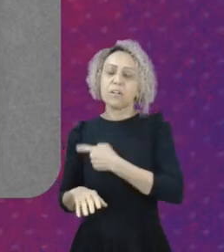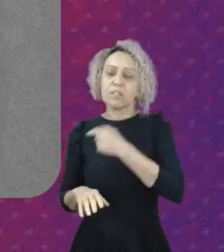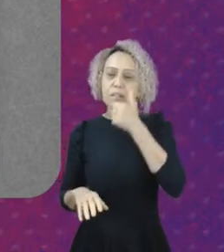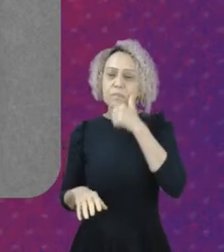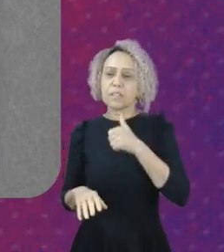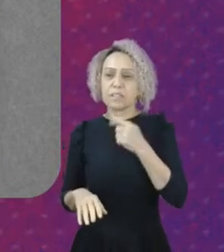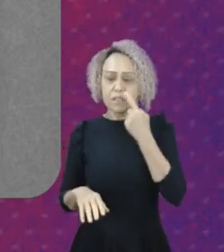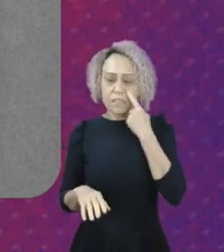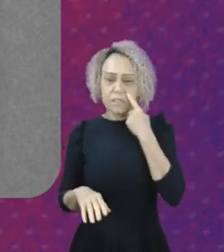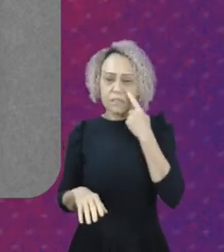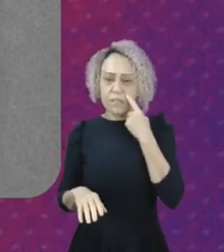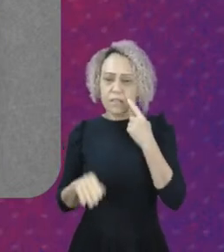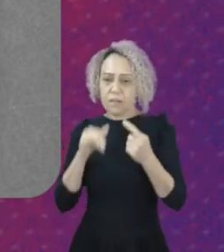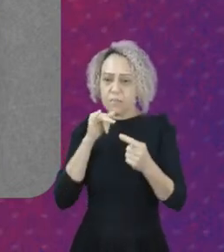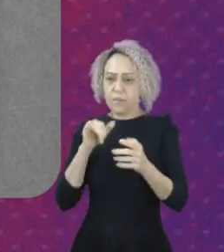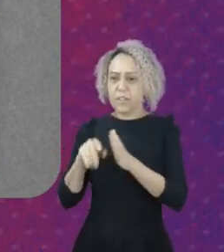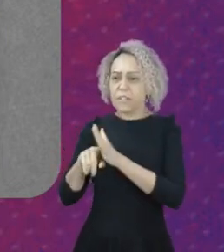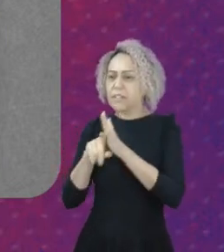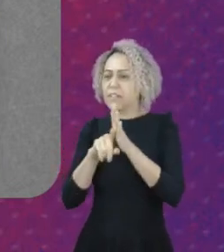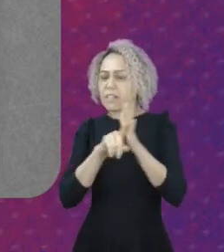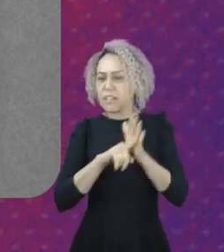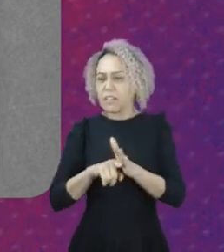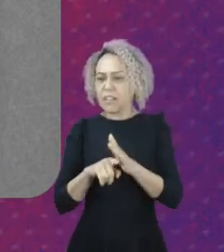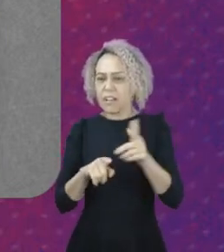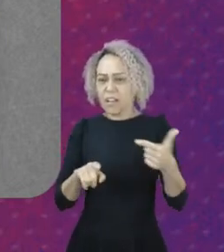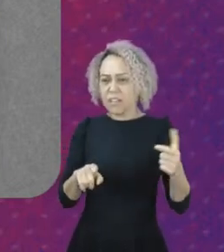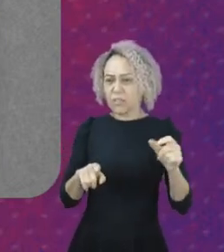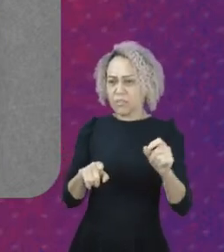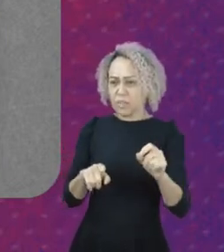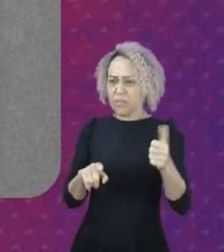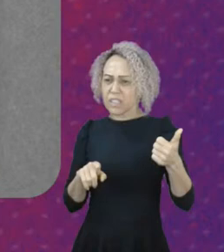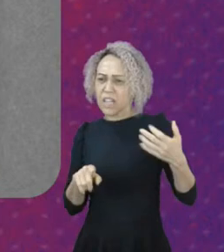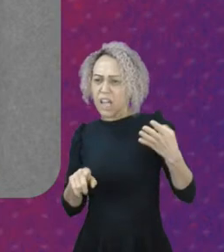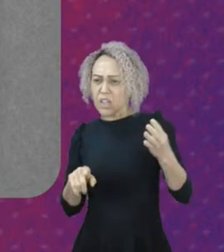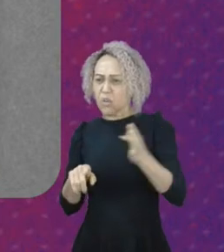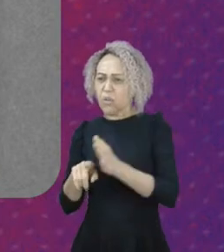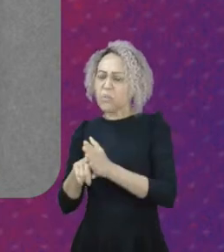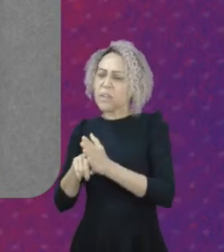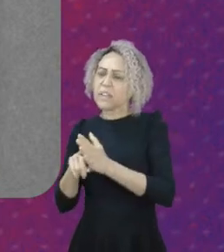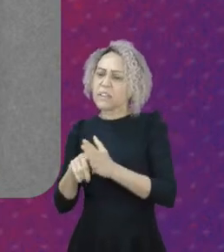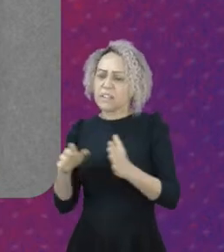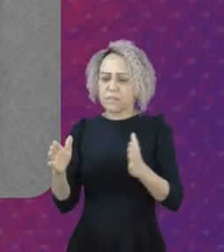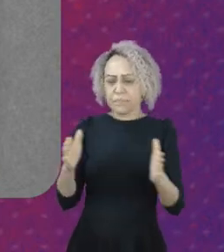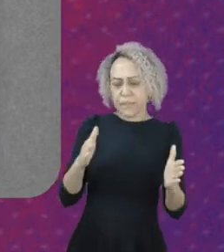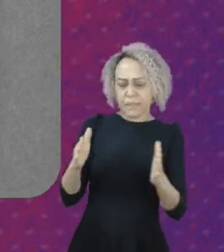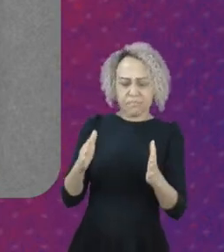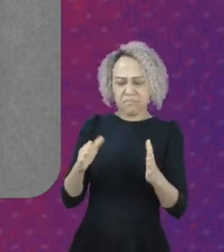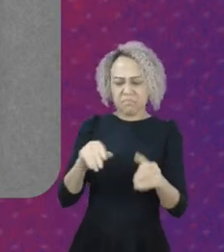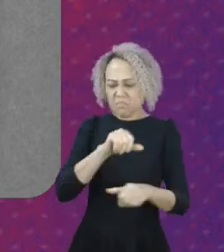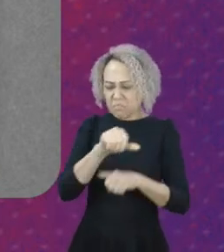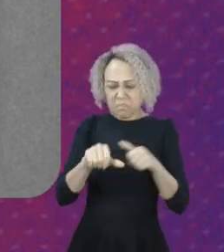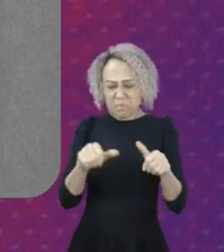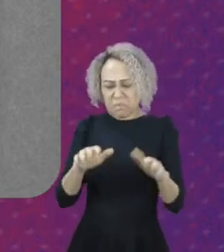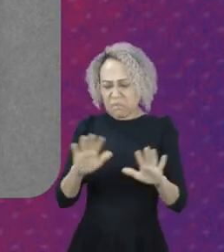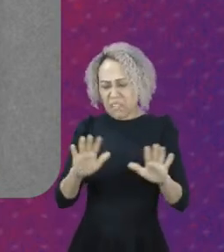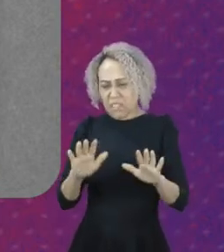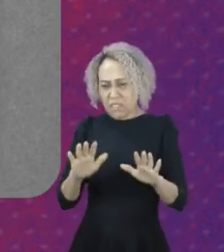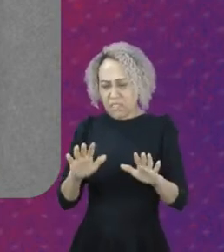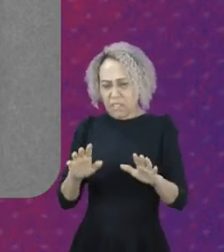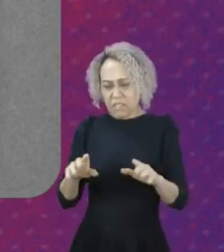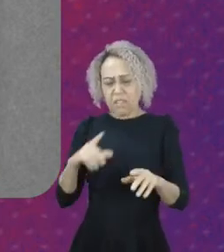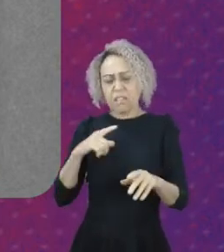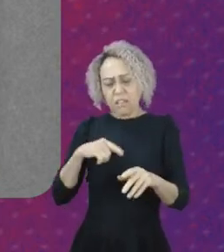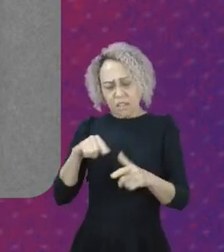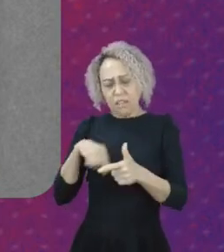for ver essa pesquisa da Plan Internacional de 2014, mas também atualmente, né, não mudou tanta coisa, já vi a segunda, mas